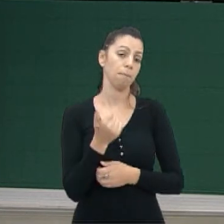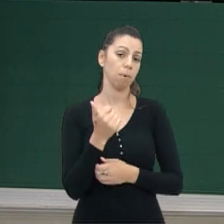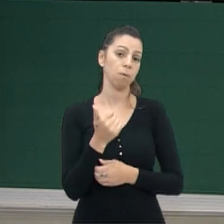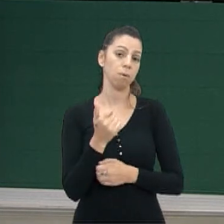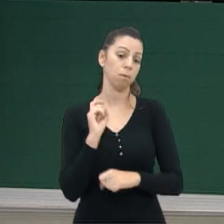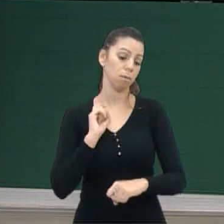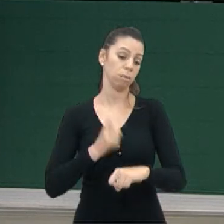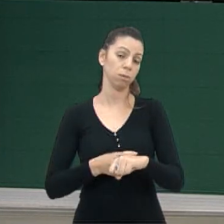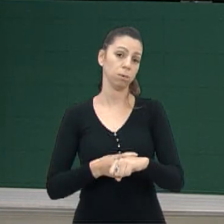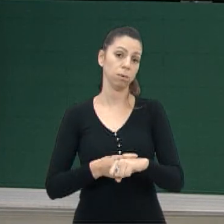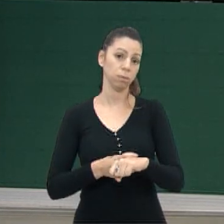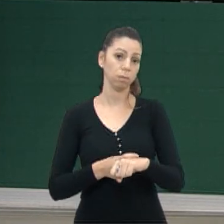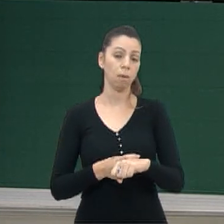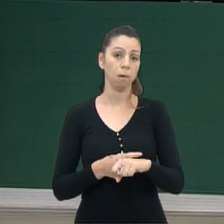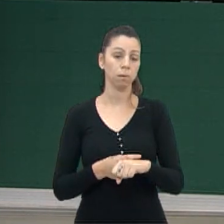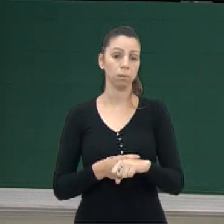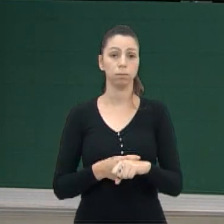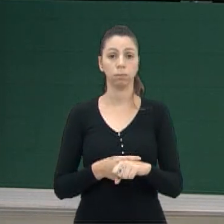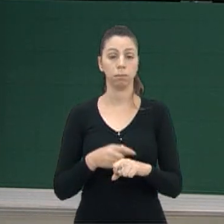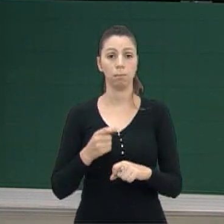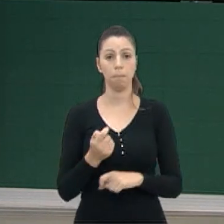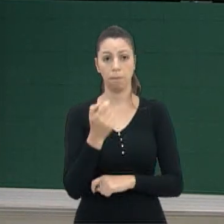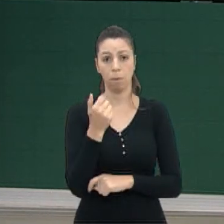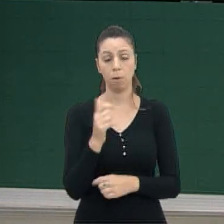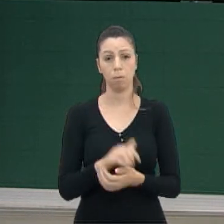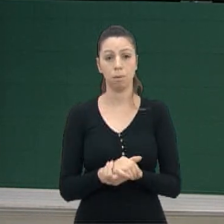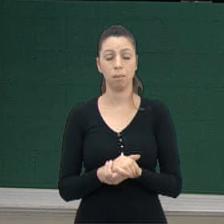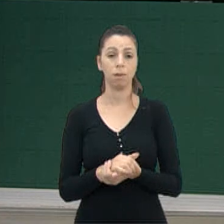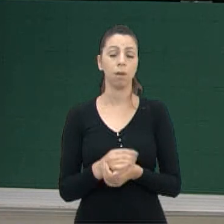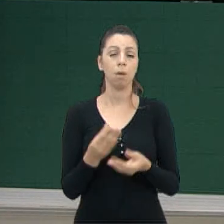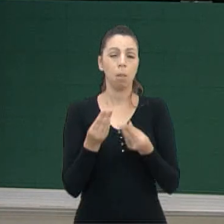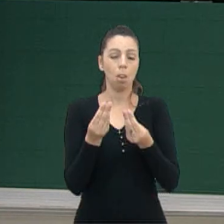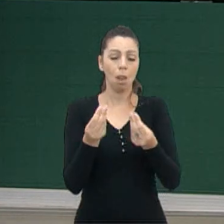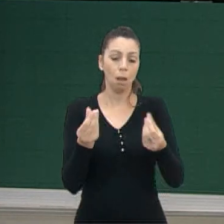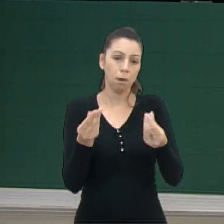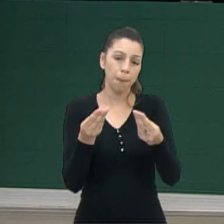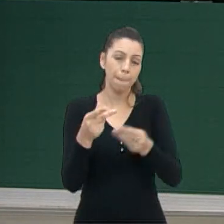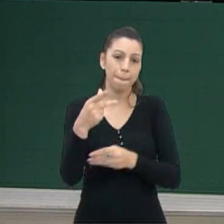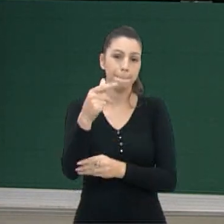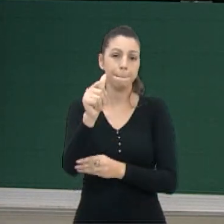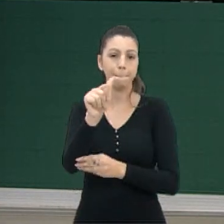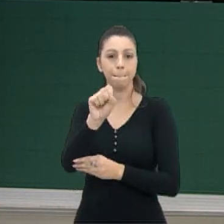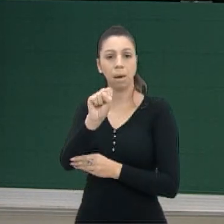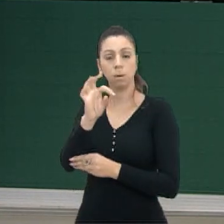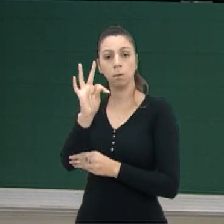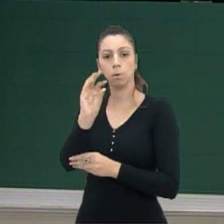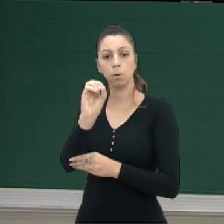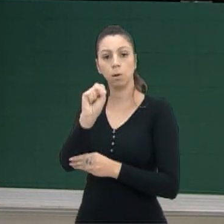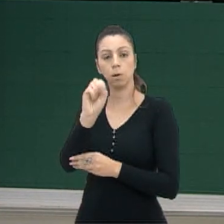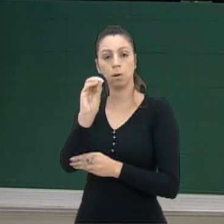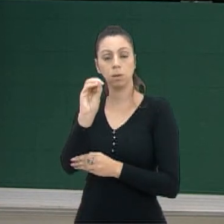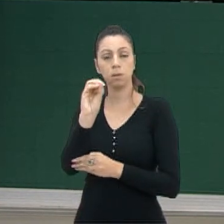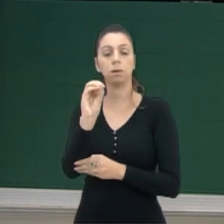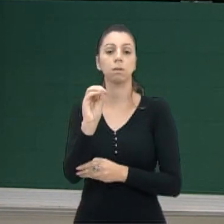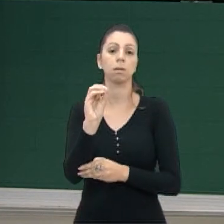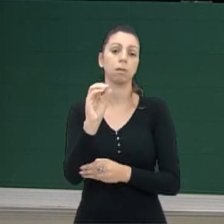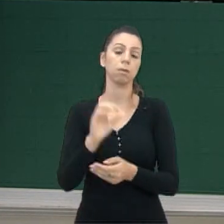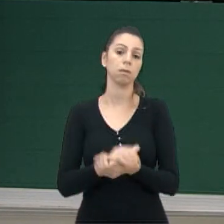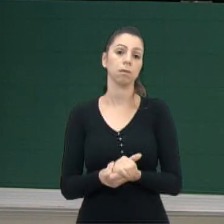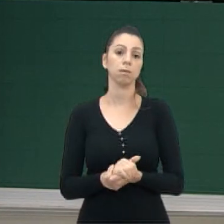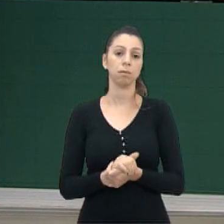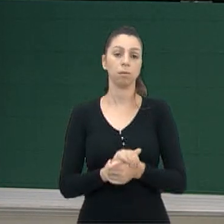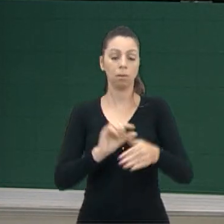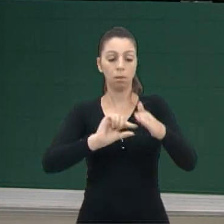parte na consistência quase que pastosa, porque a rocha ela está derretida, fundida, não é